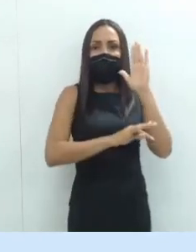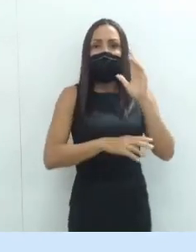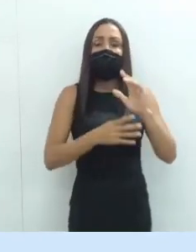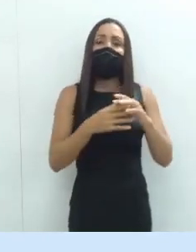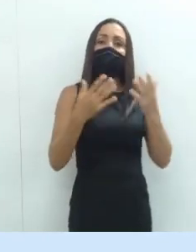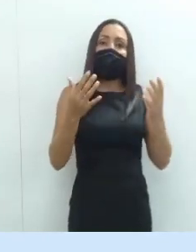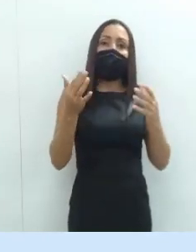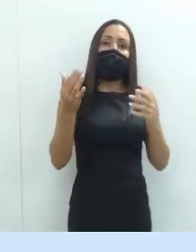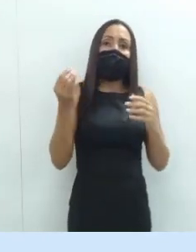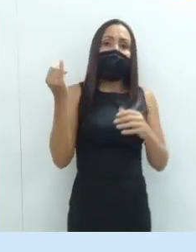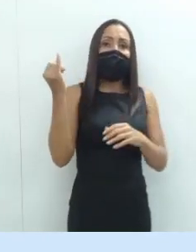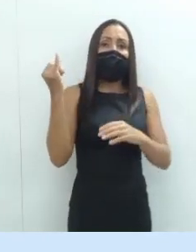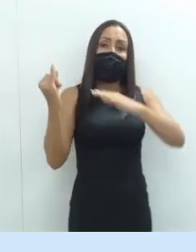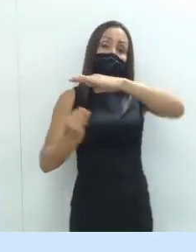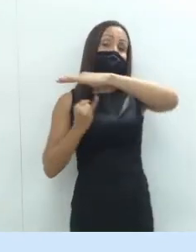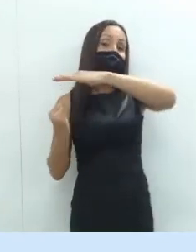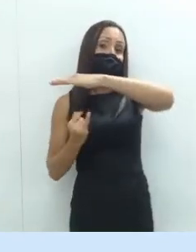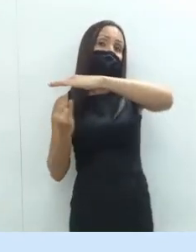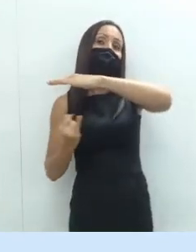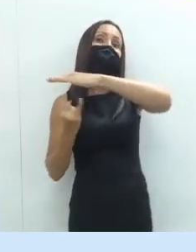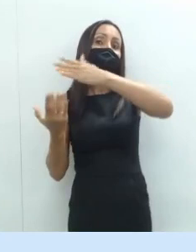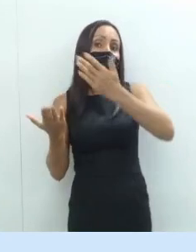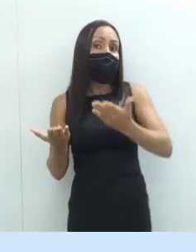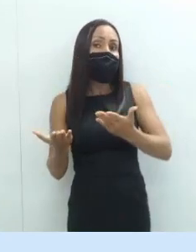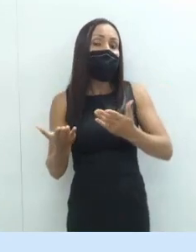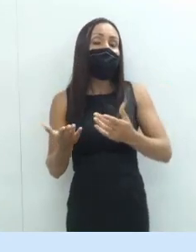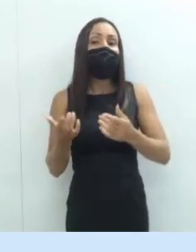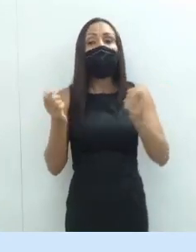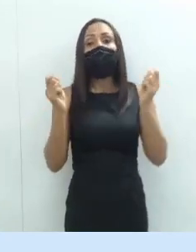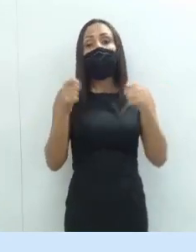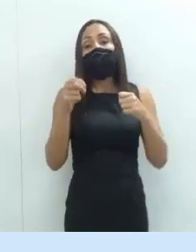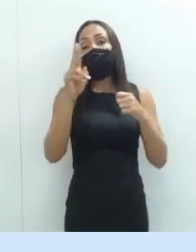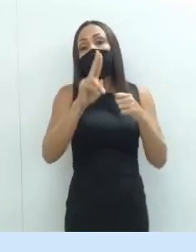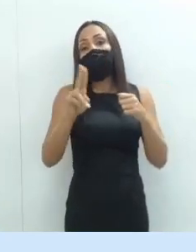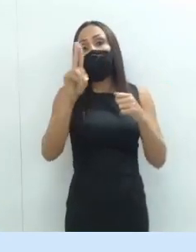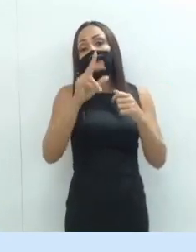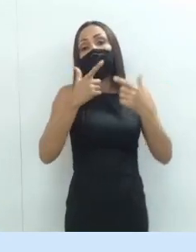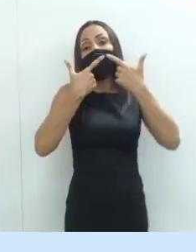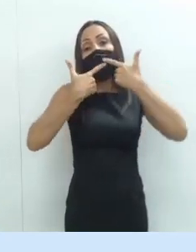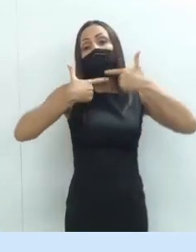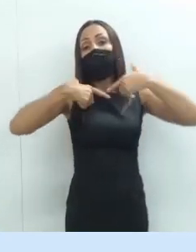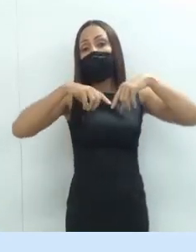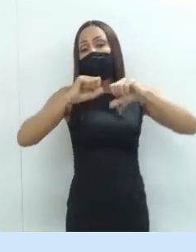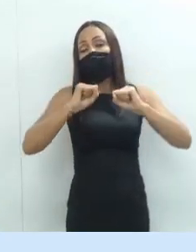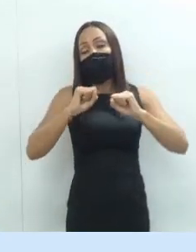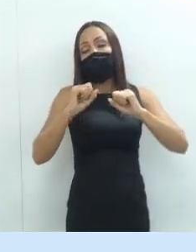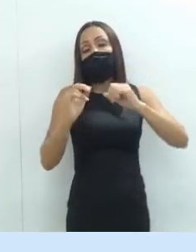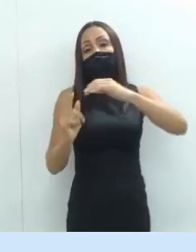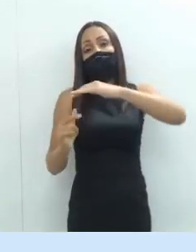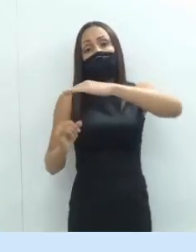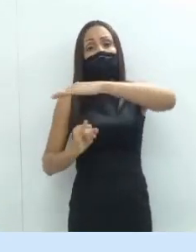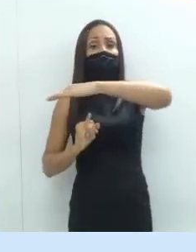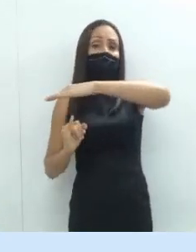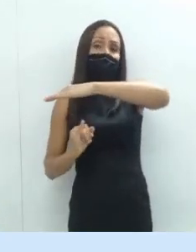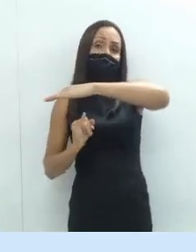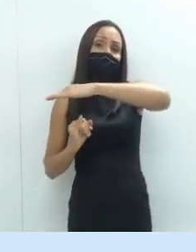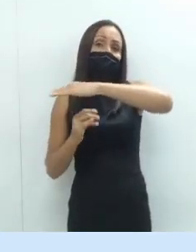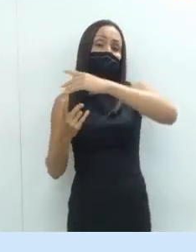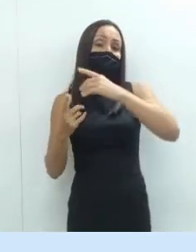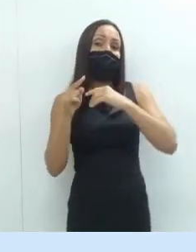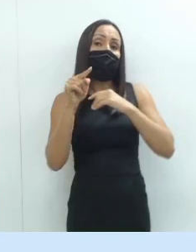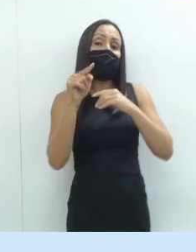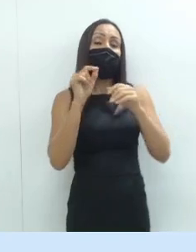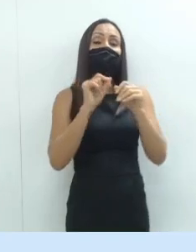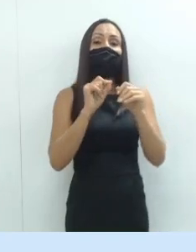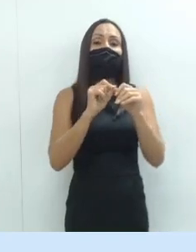E aí, numa situação de informalidade, nós podemos utilizar uma linguagem informal. Então, quando você fizer